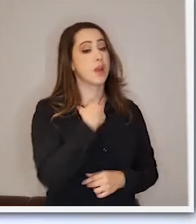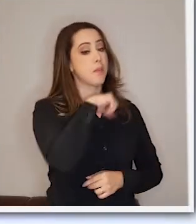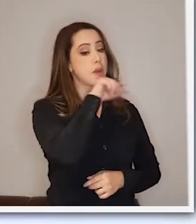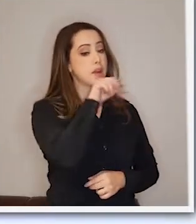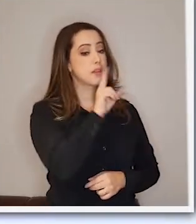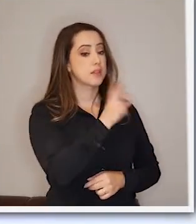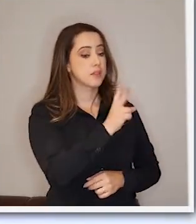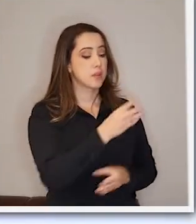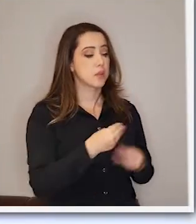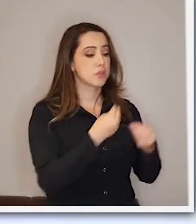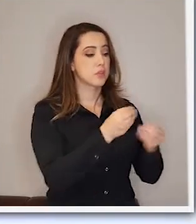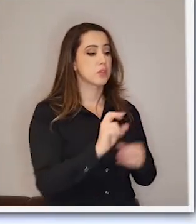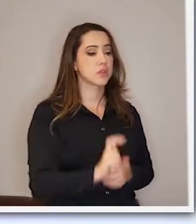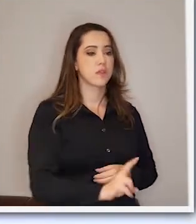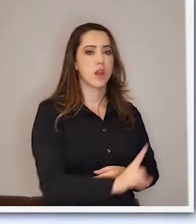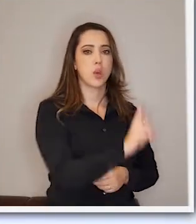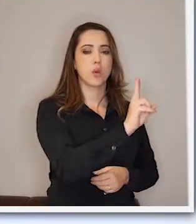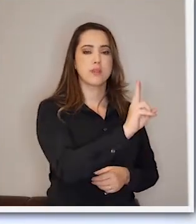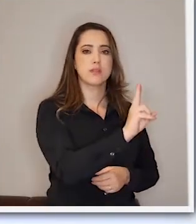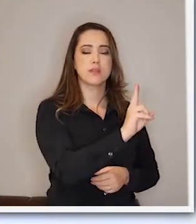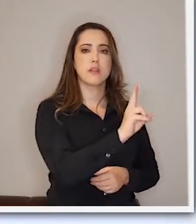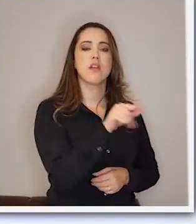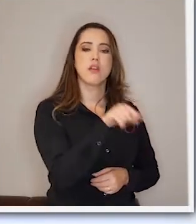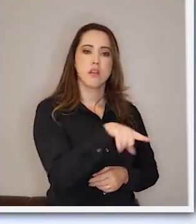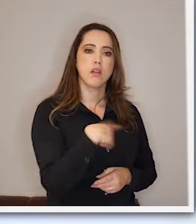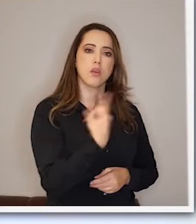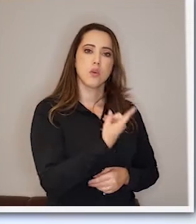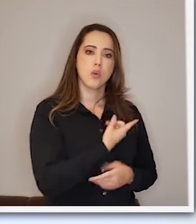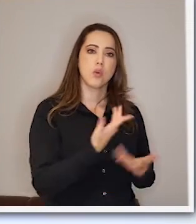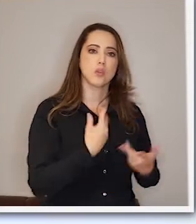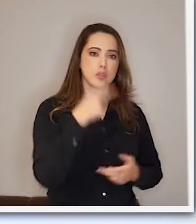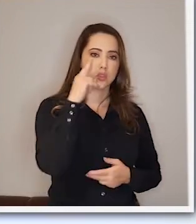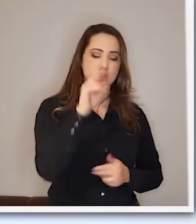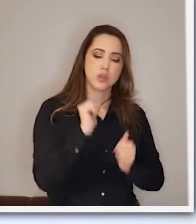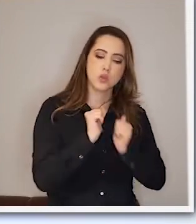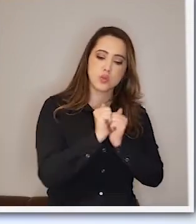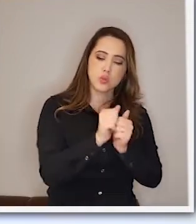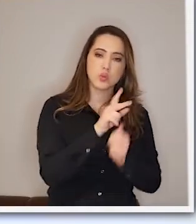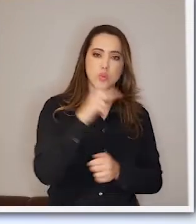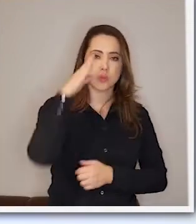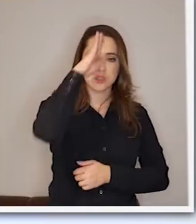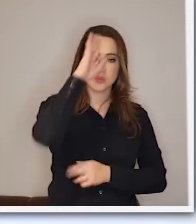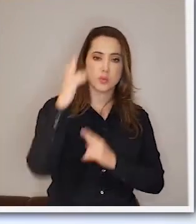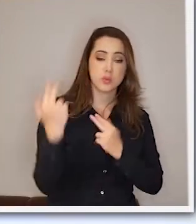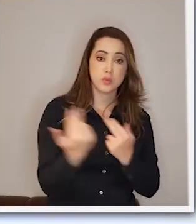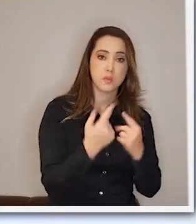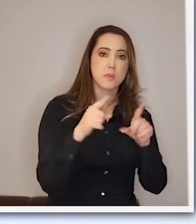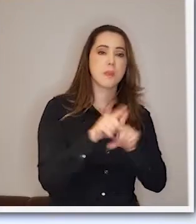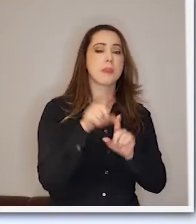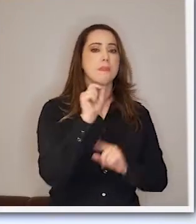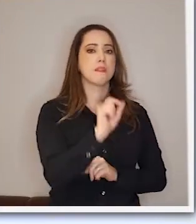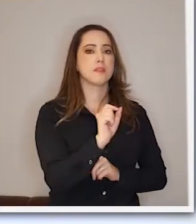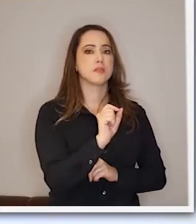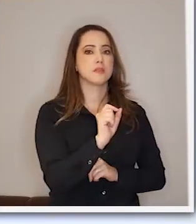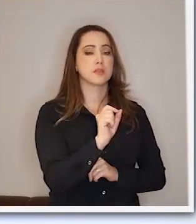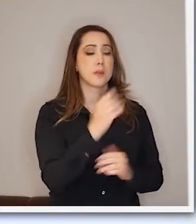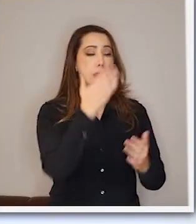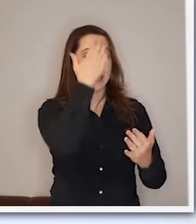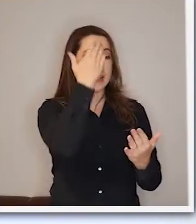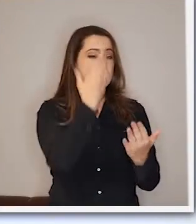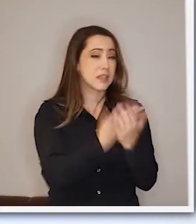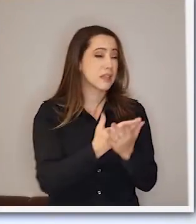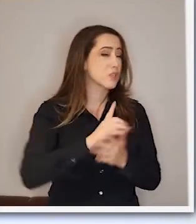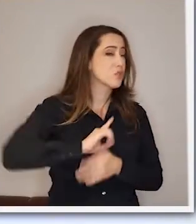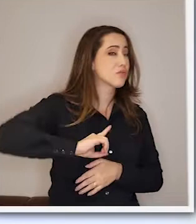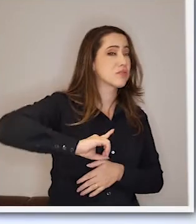sempre nos ensinou princípios e valores, dentre eles é o que nós vemos hoje no governo do nosso presidente Bolsonaro. A crer muito,